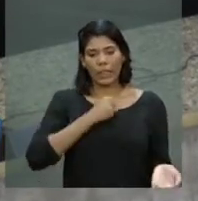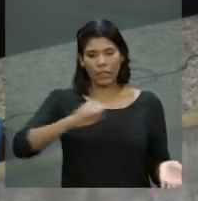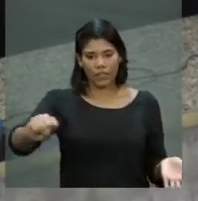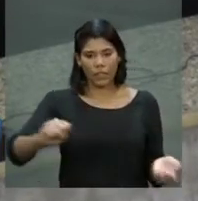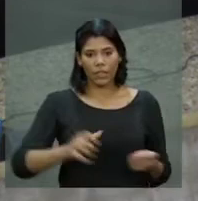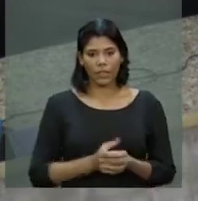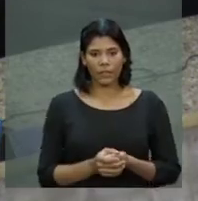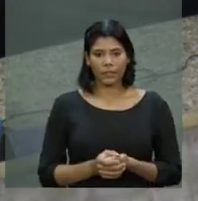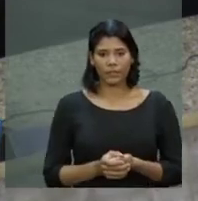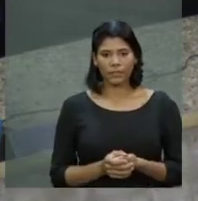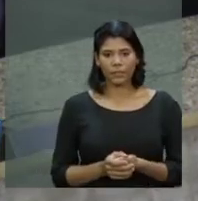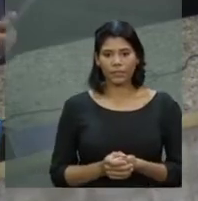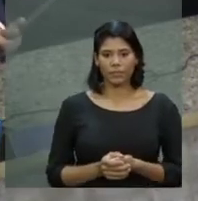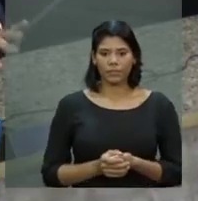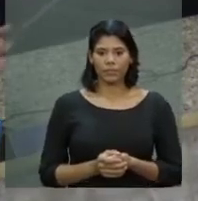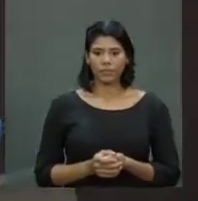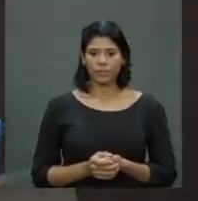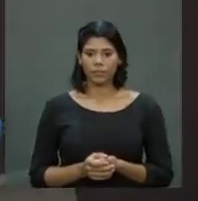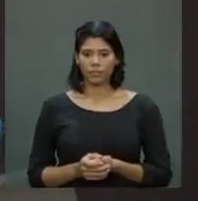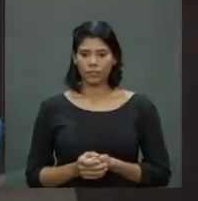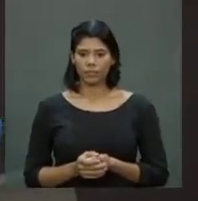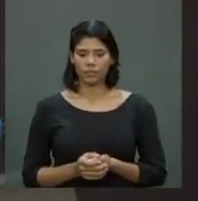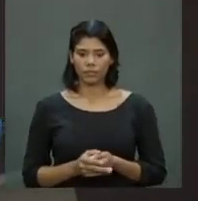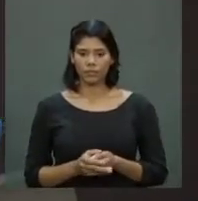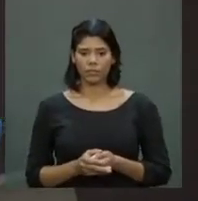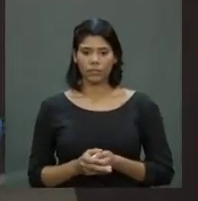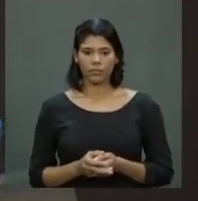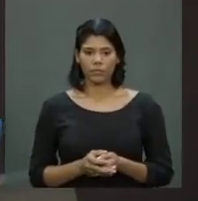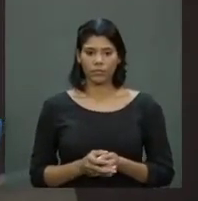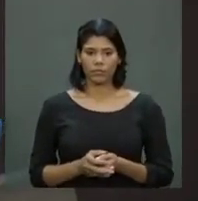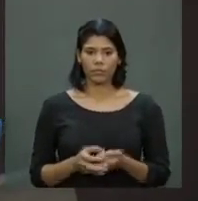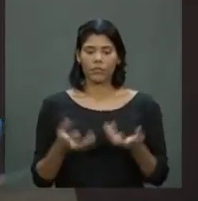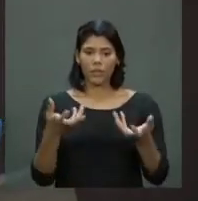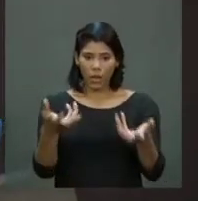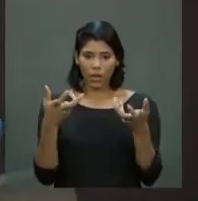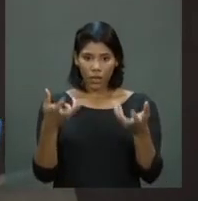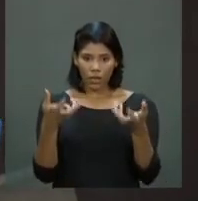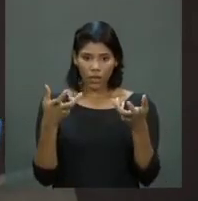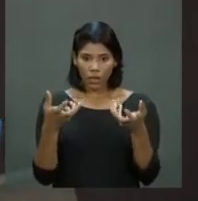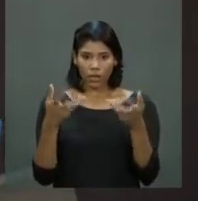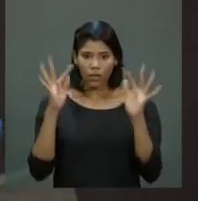cabeça erguida e unida. Obrigado, deputado Marcos, e eu queria concluir.